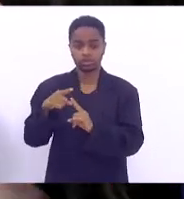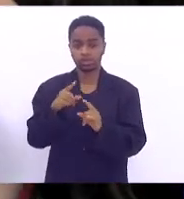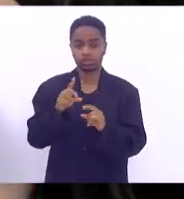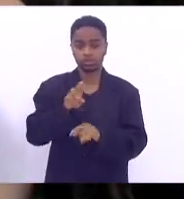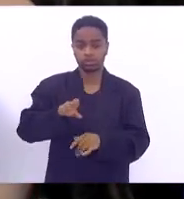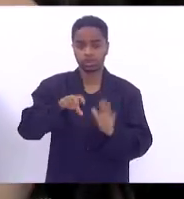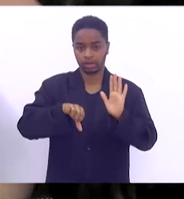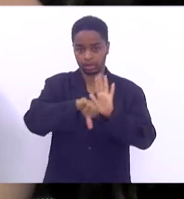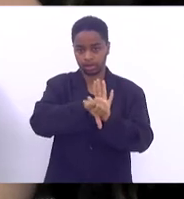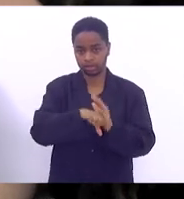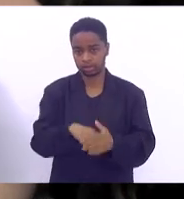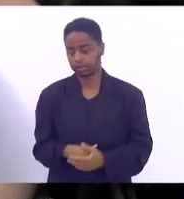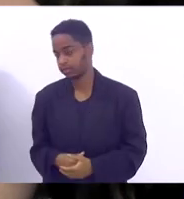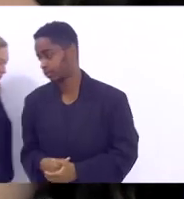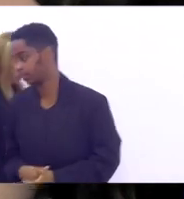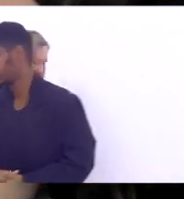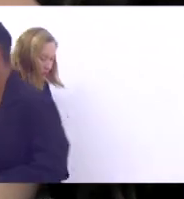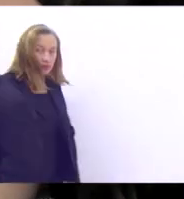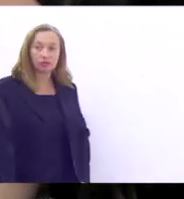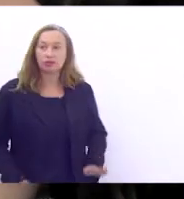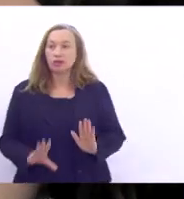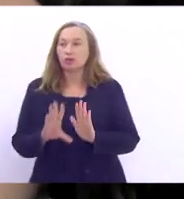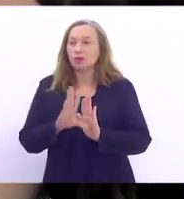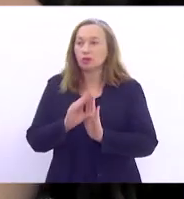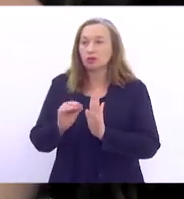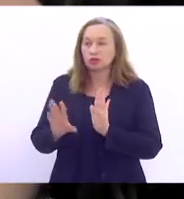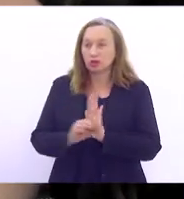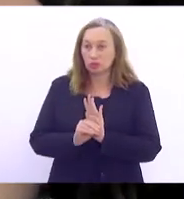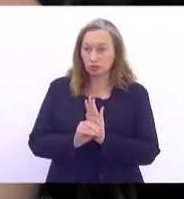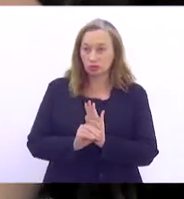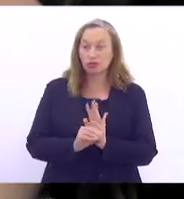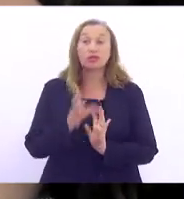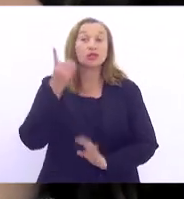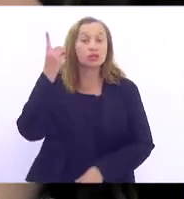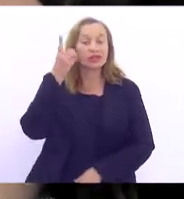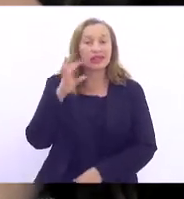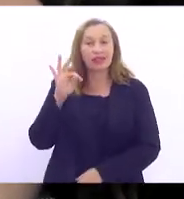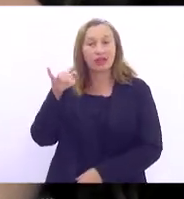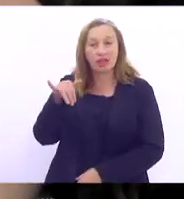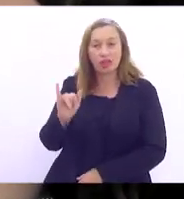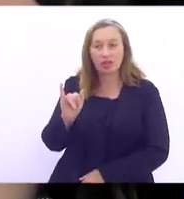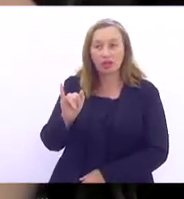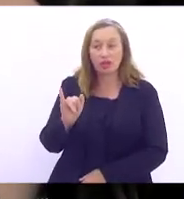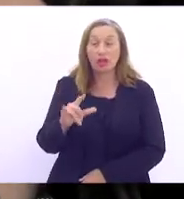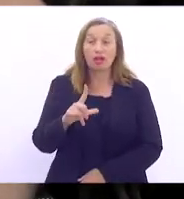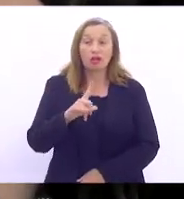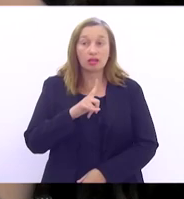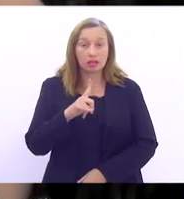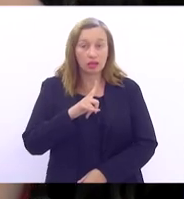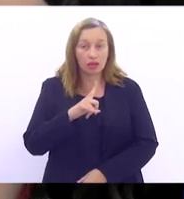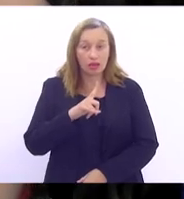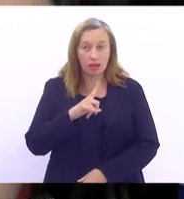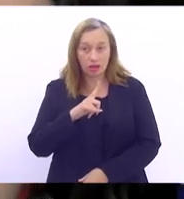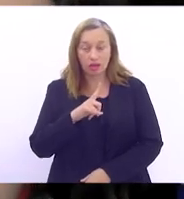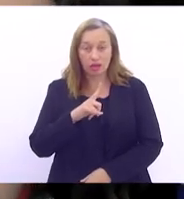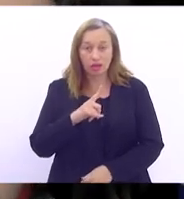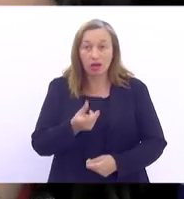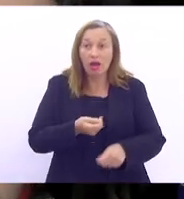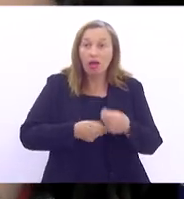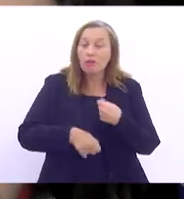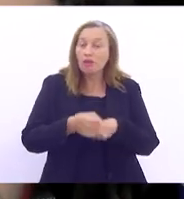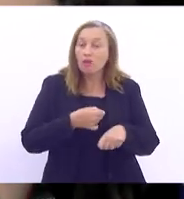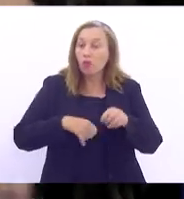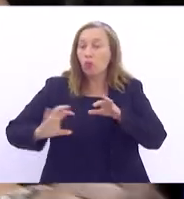criminosa. E o conteúdo, o escopo da lei do deputado Tandy tem medidas administrativas e